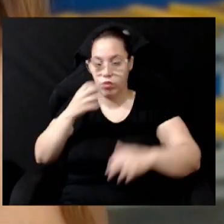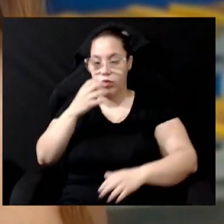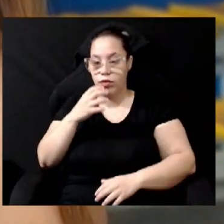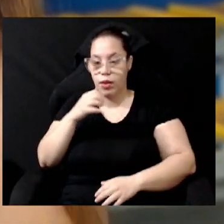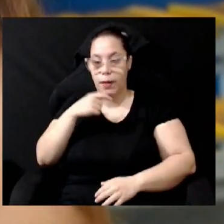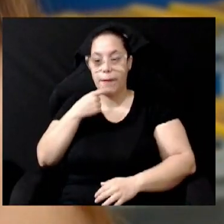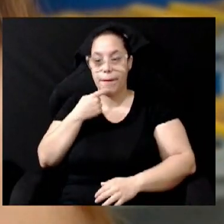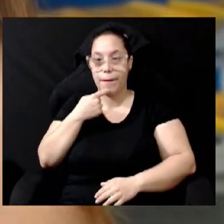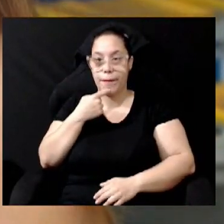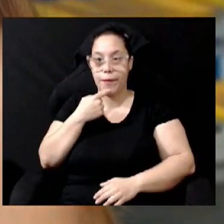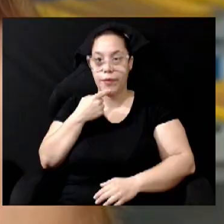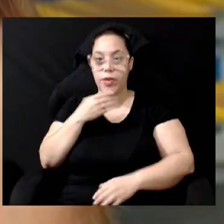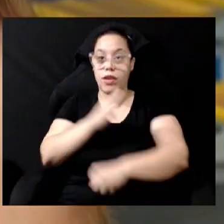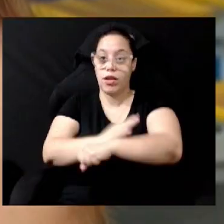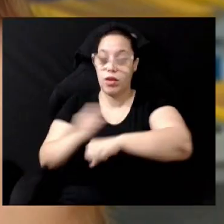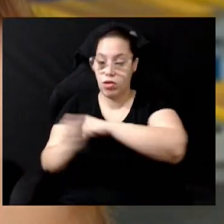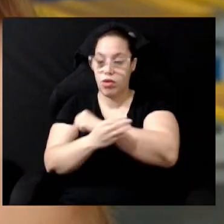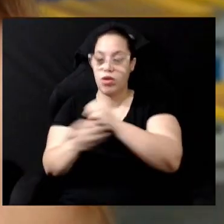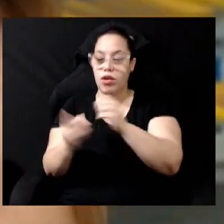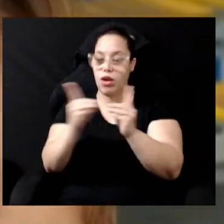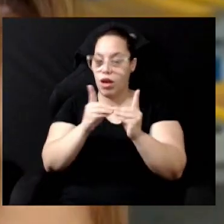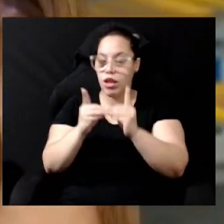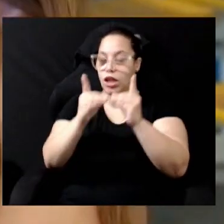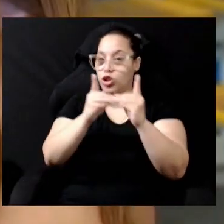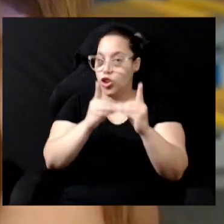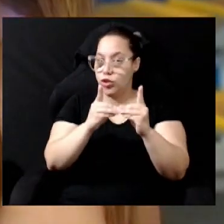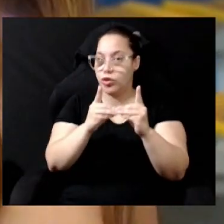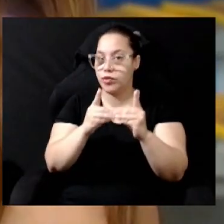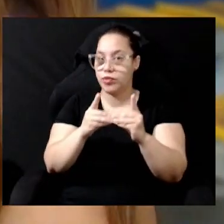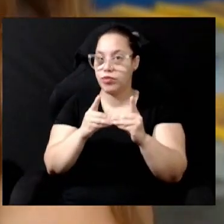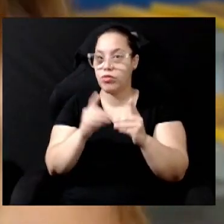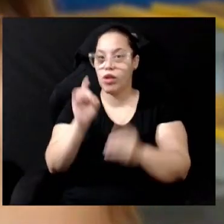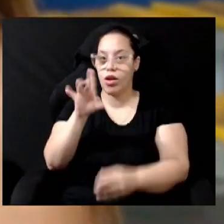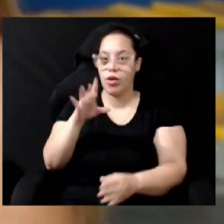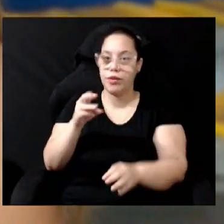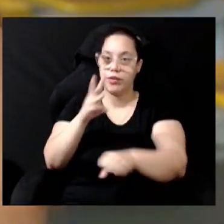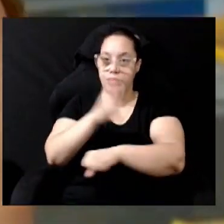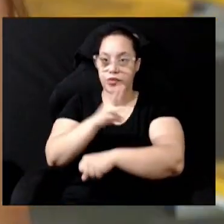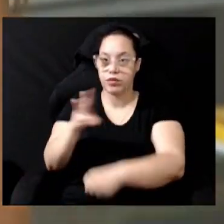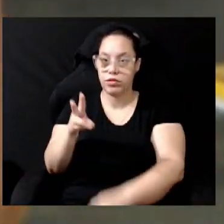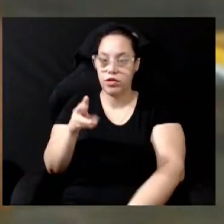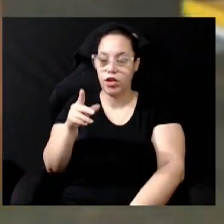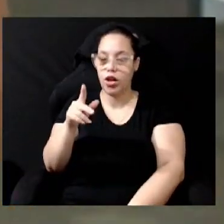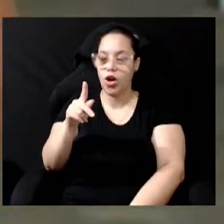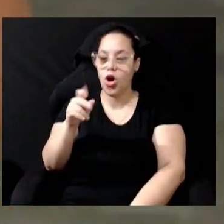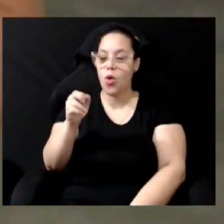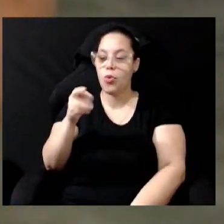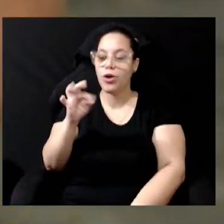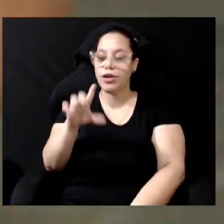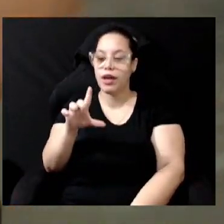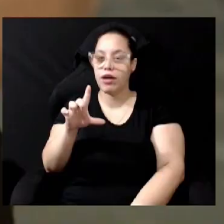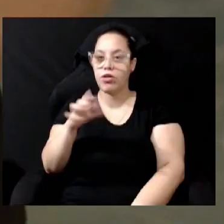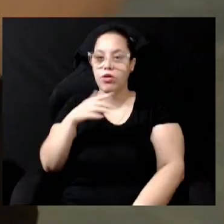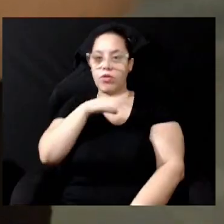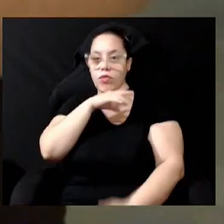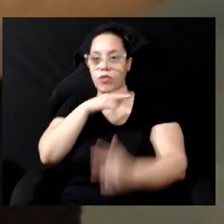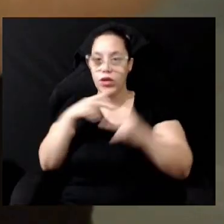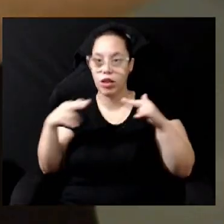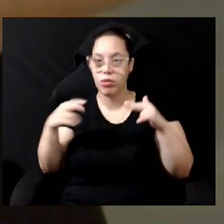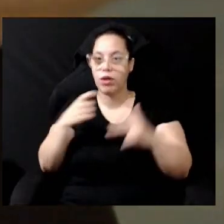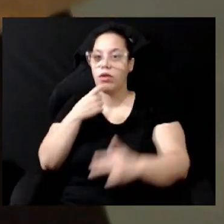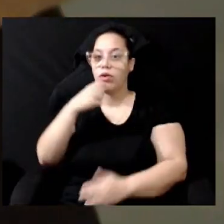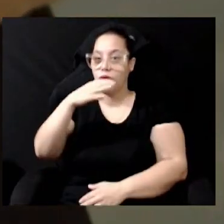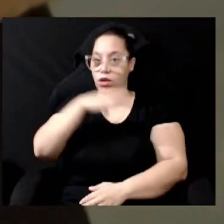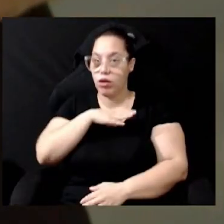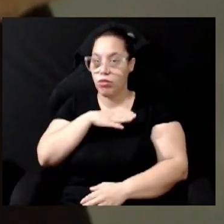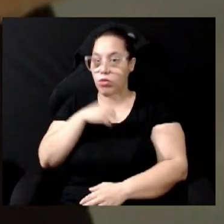bairros que serão atendidos, né? E é só acessar Portal Animal Campinas, né? A gente tem até